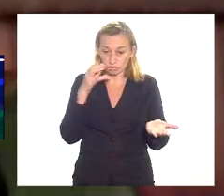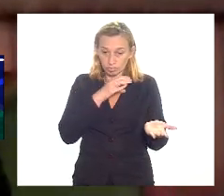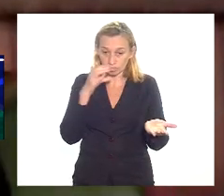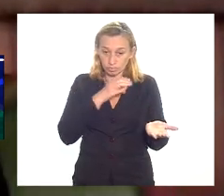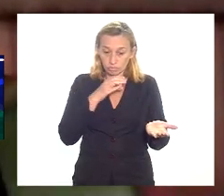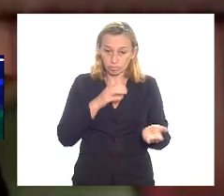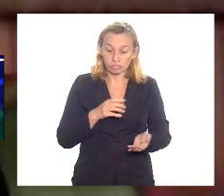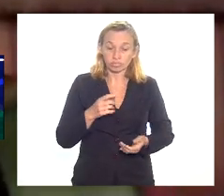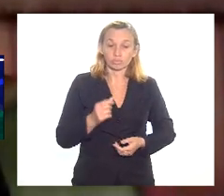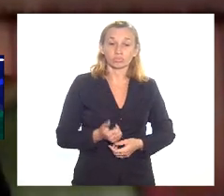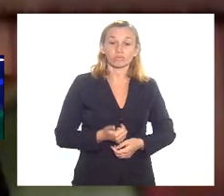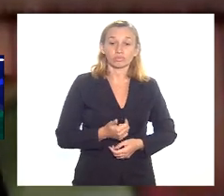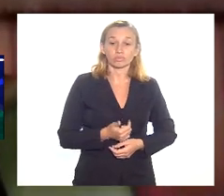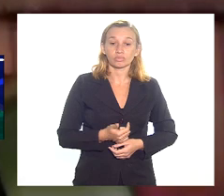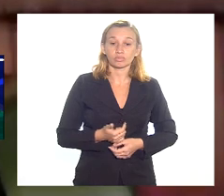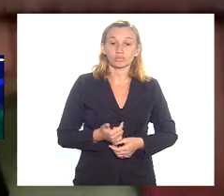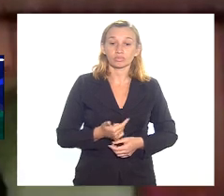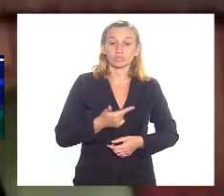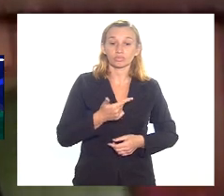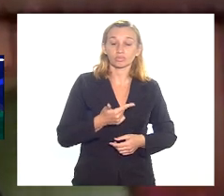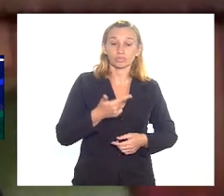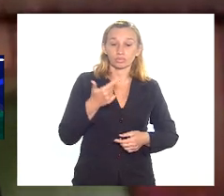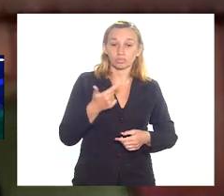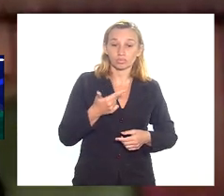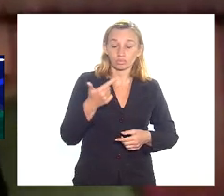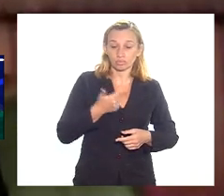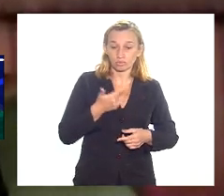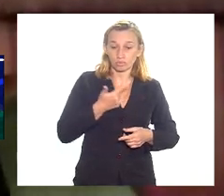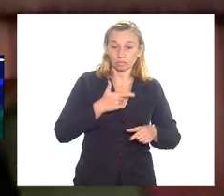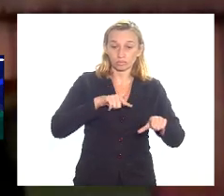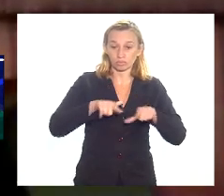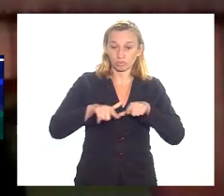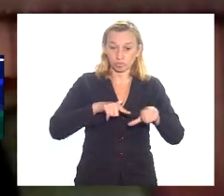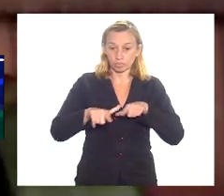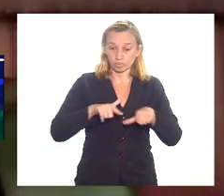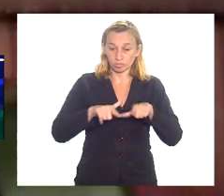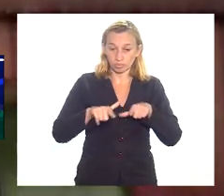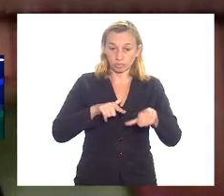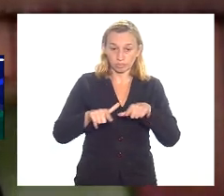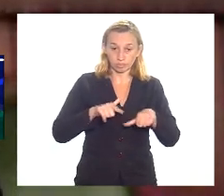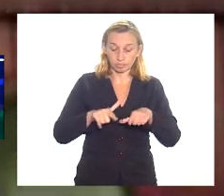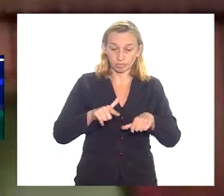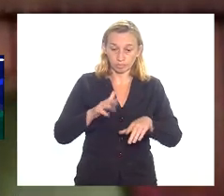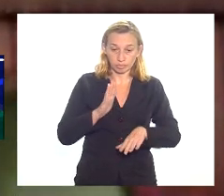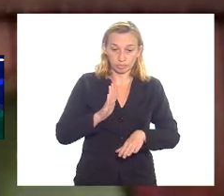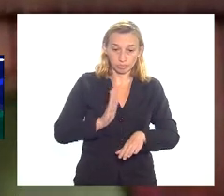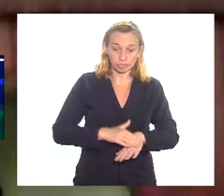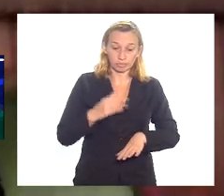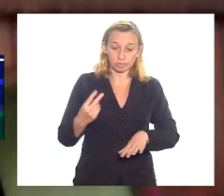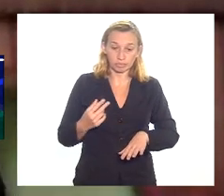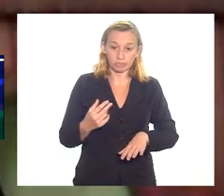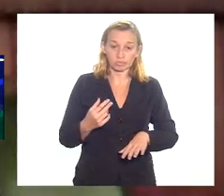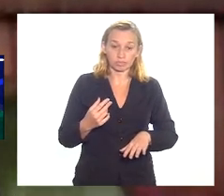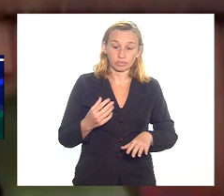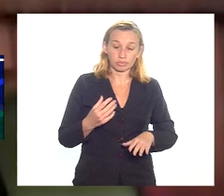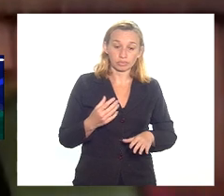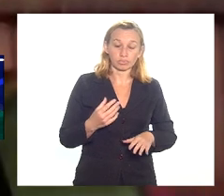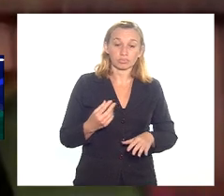a segunda classe trabalhadora mais beneficiada à época, né, com um ganho de renda de